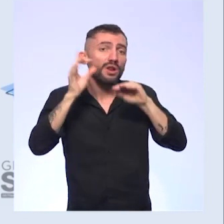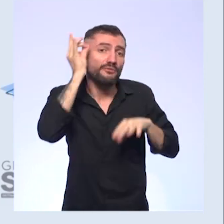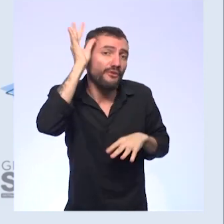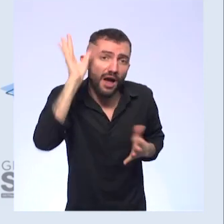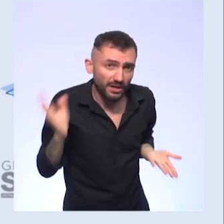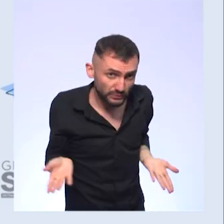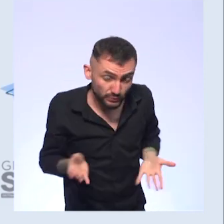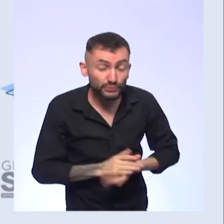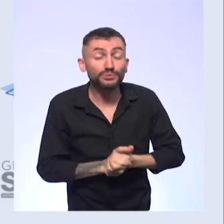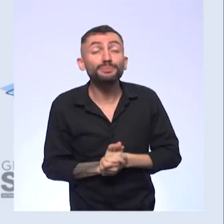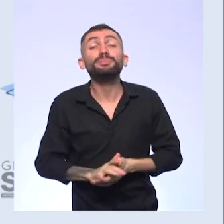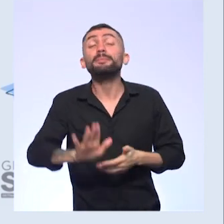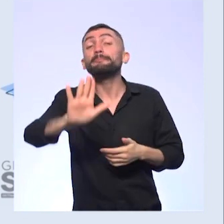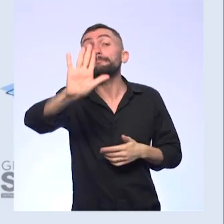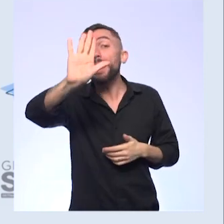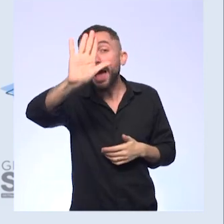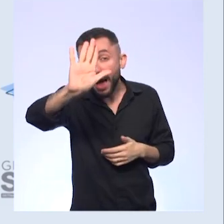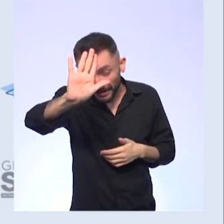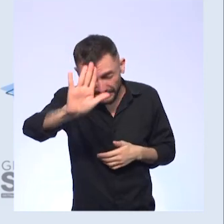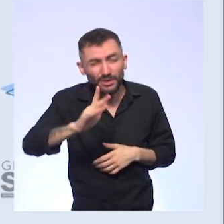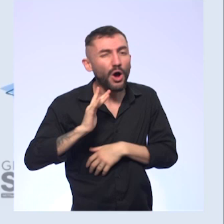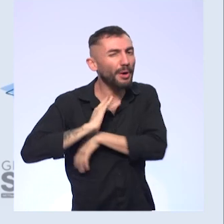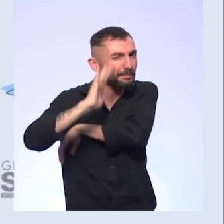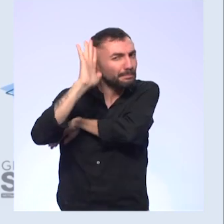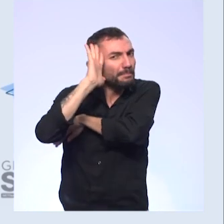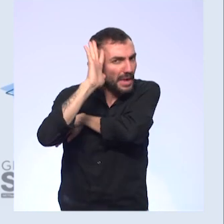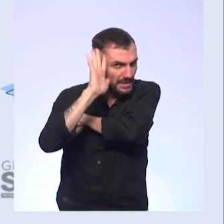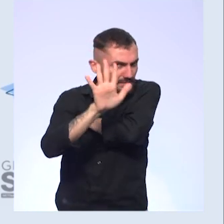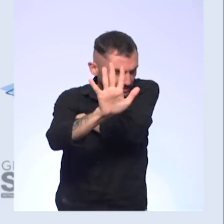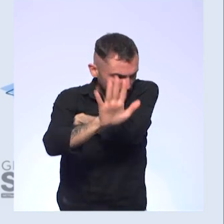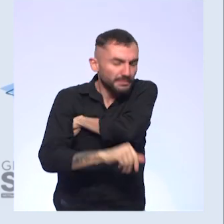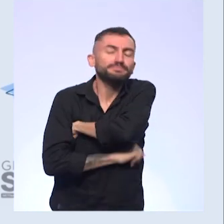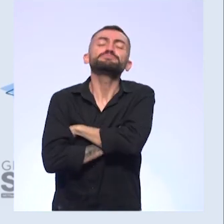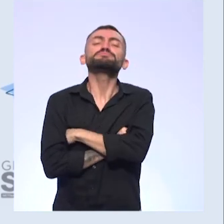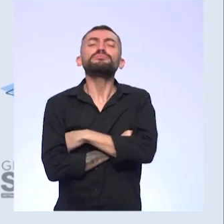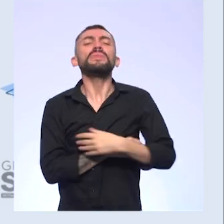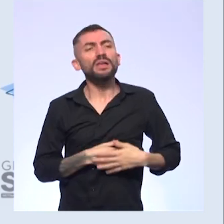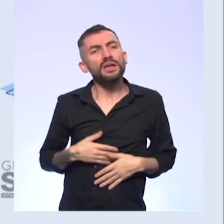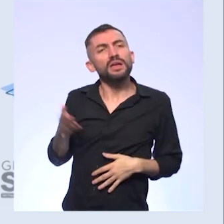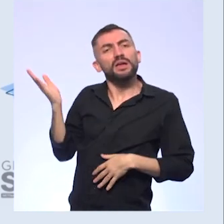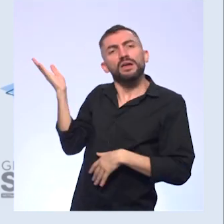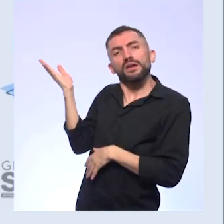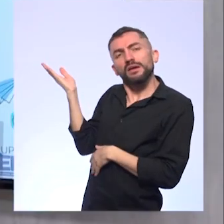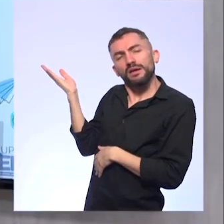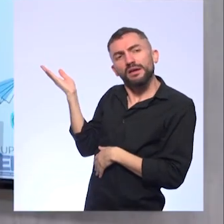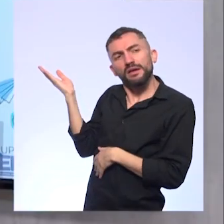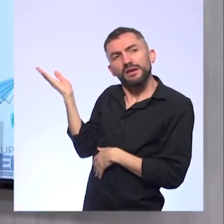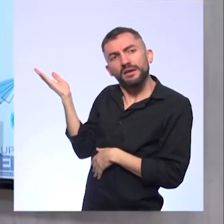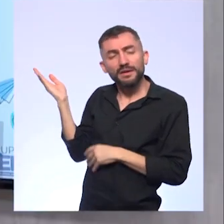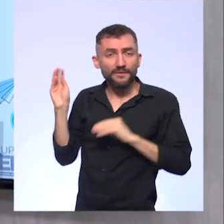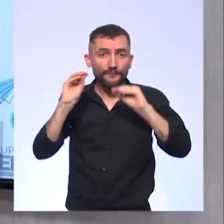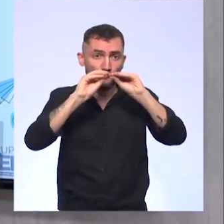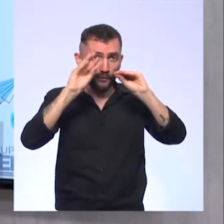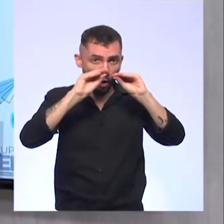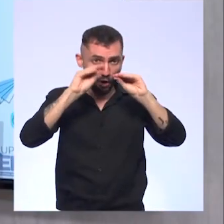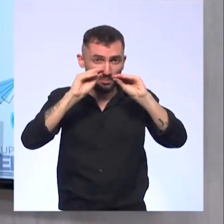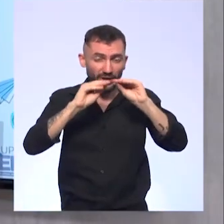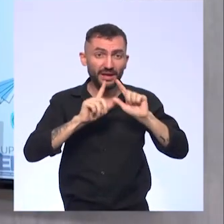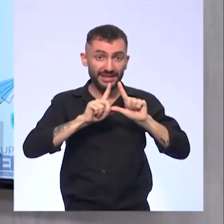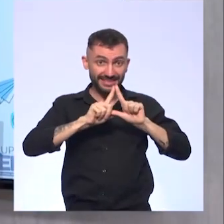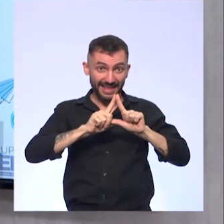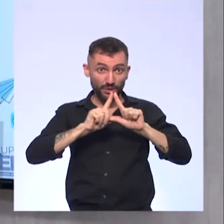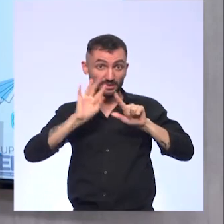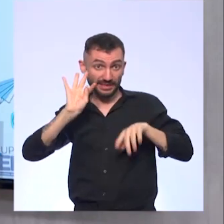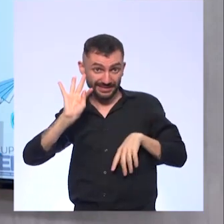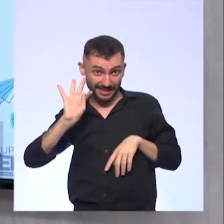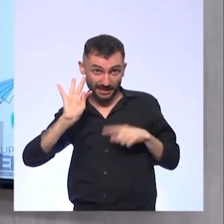só que meus amigos tem um pouquinho agora comigo esse cara que tá aqui embaixo é o delta ter